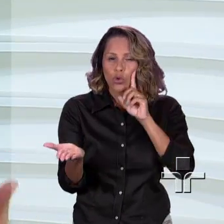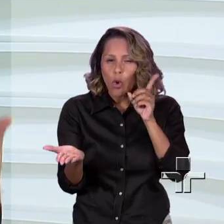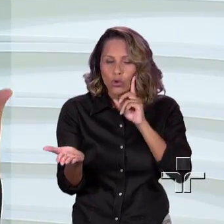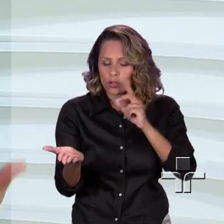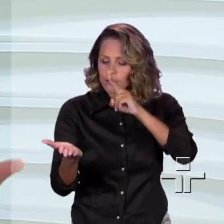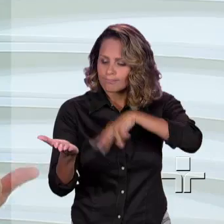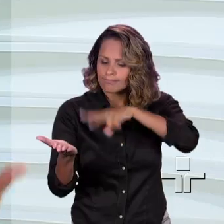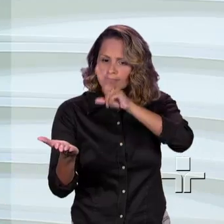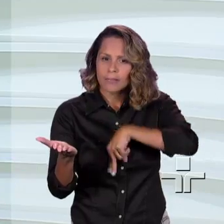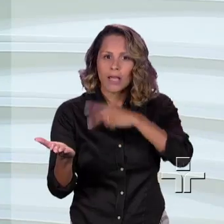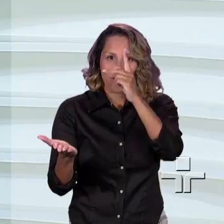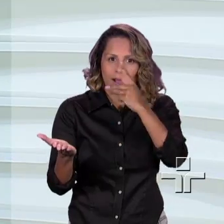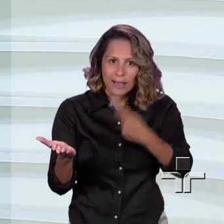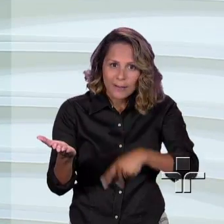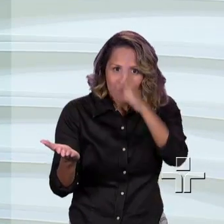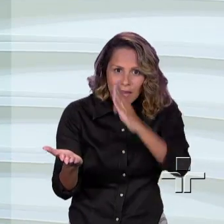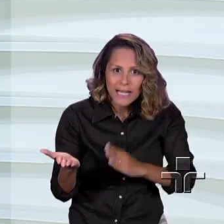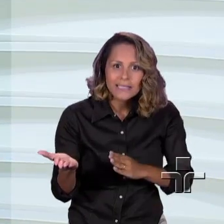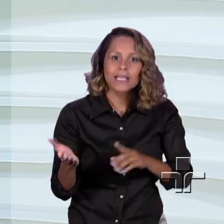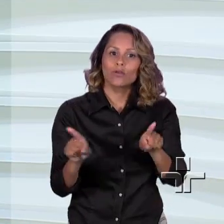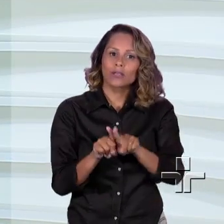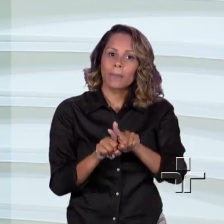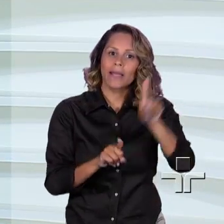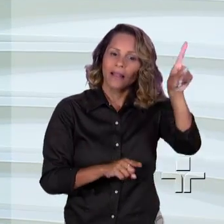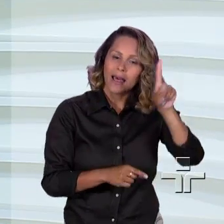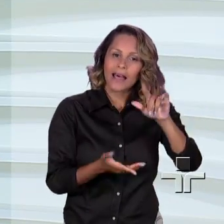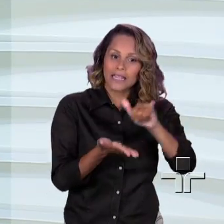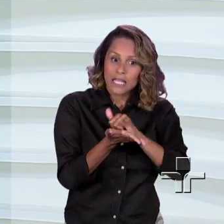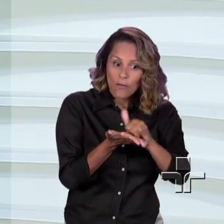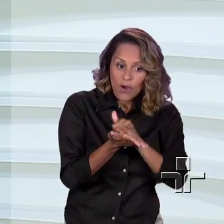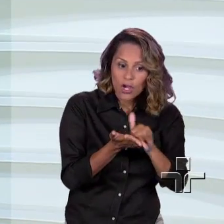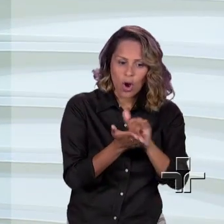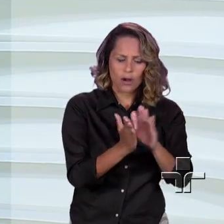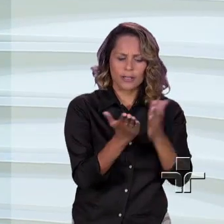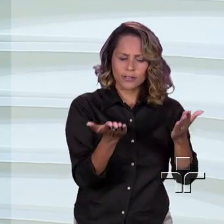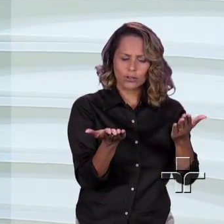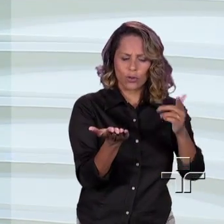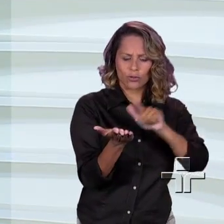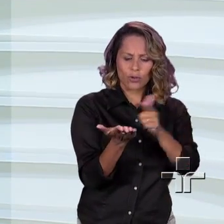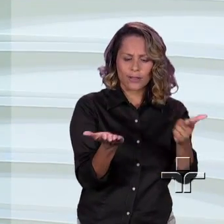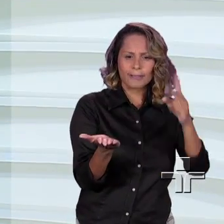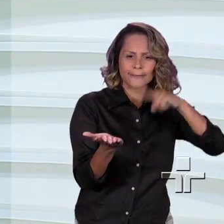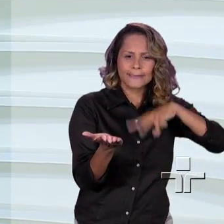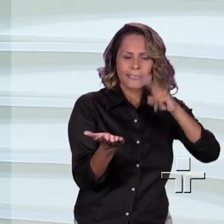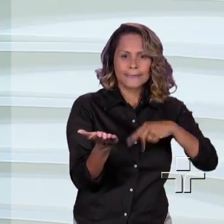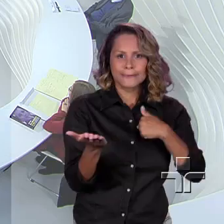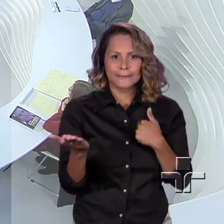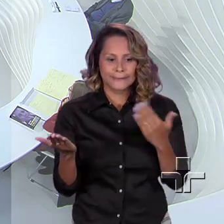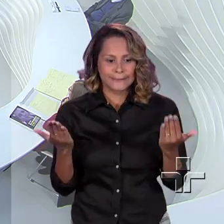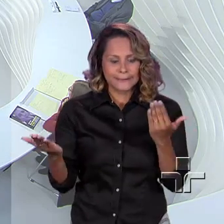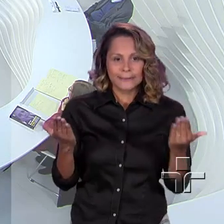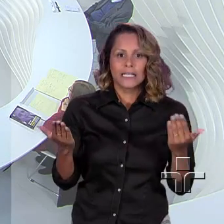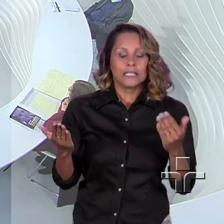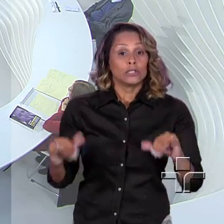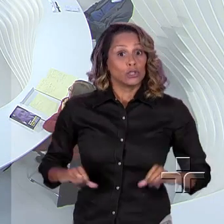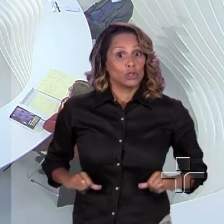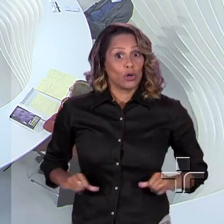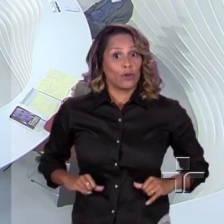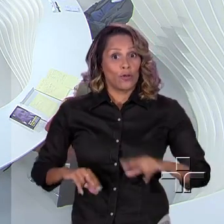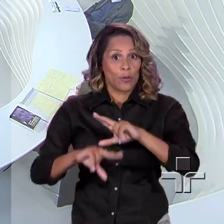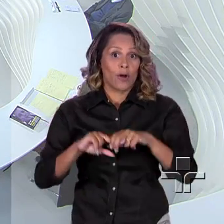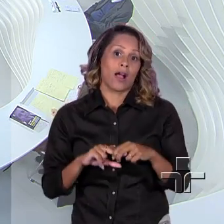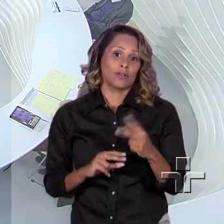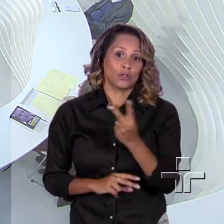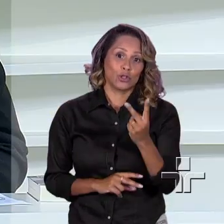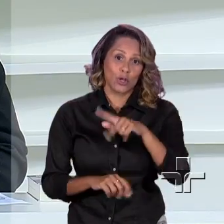dias e sofro muito com essa situação que enfrentamos nos dois países. James, a gente vai ter que fazer mais um